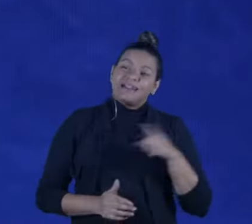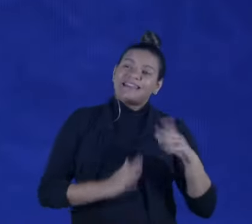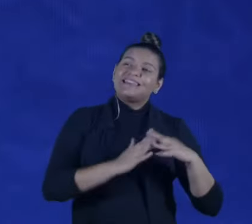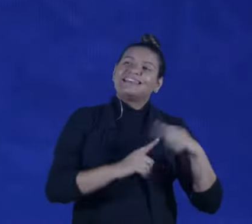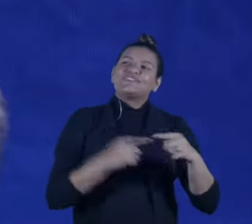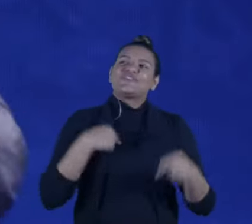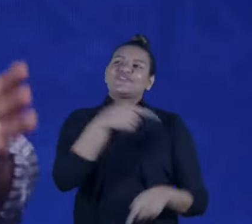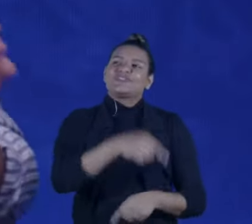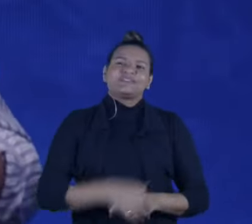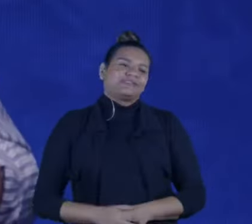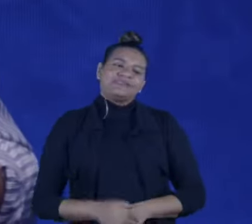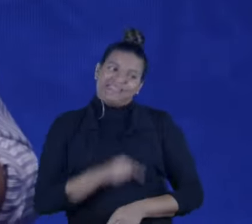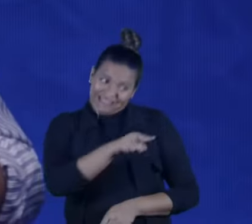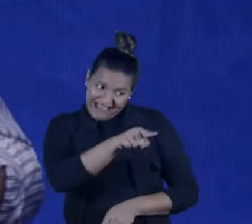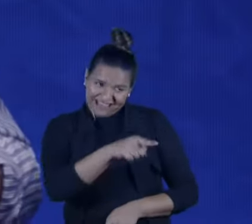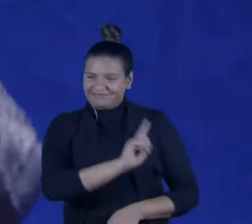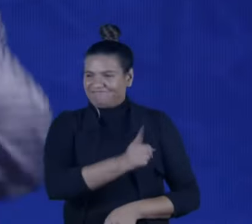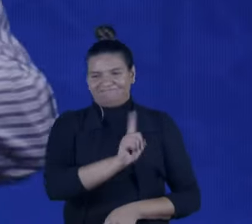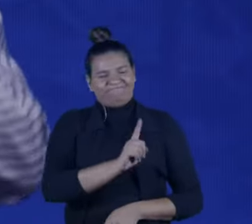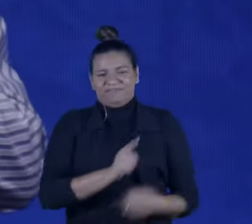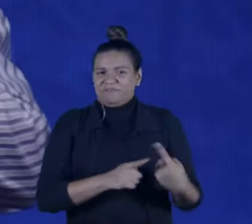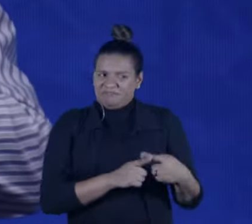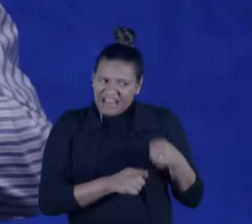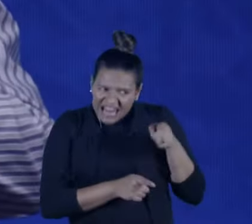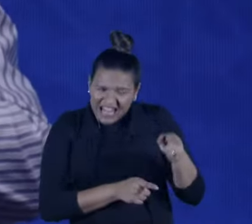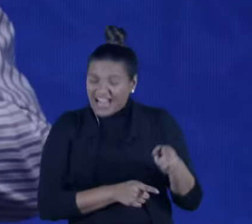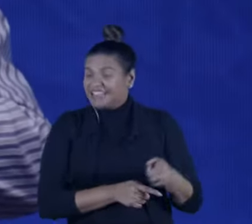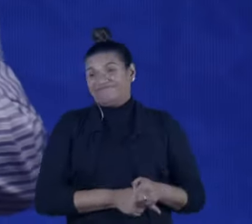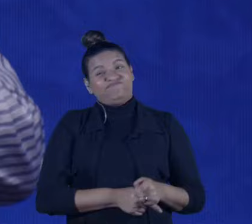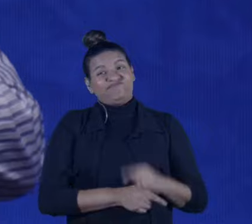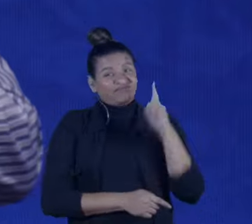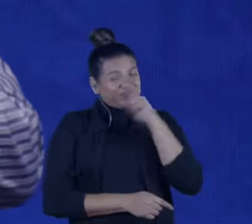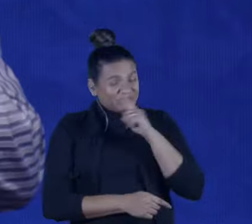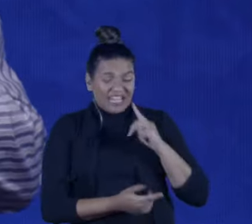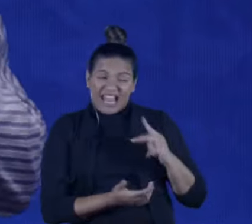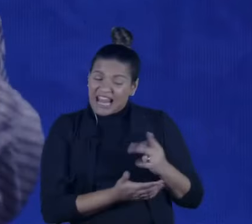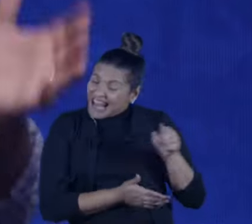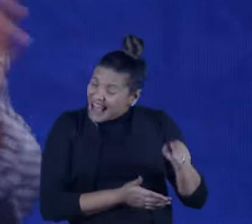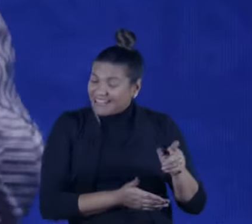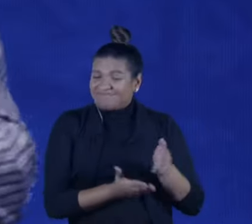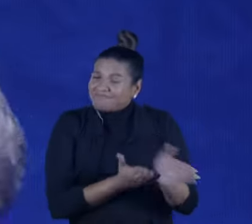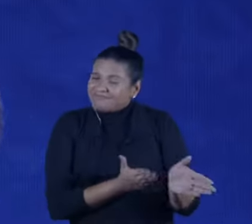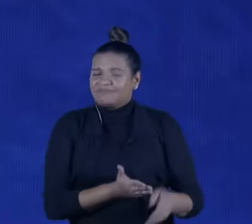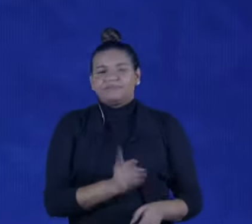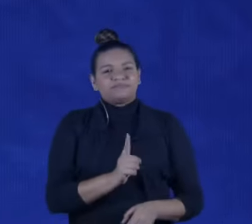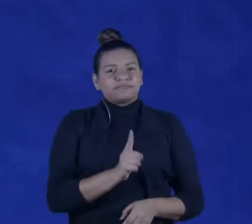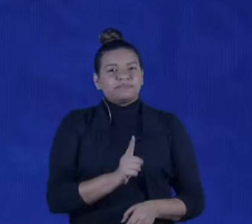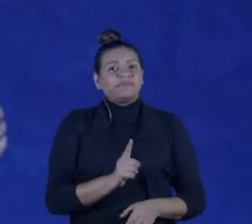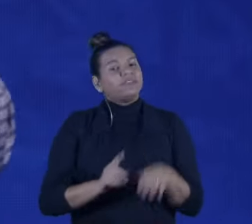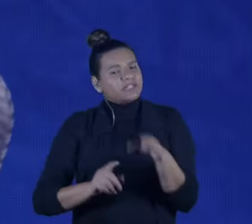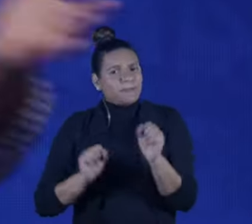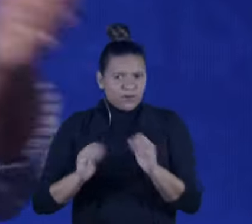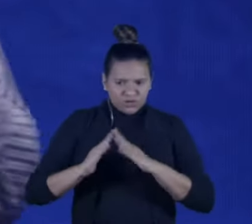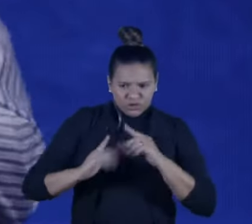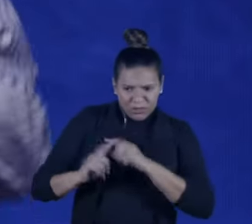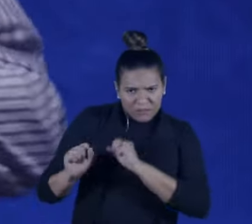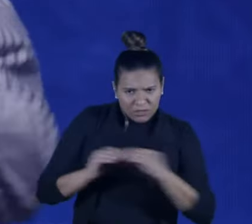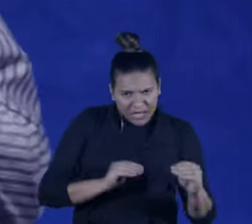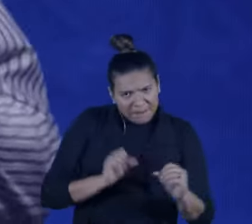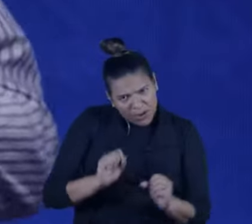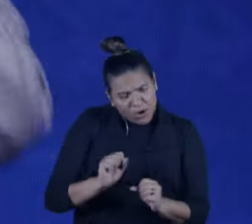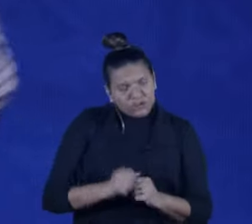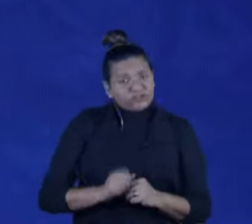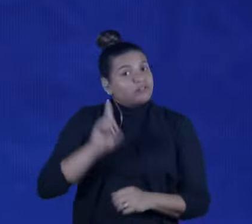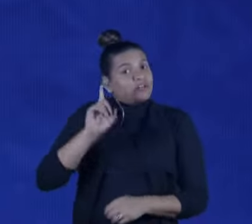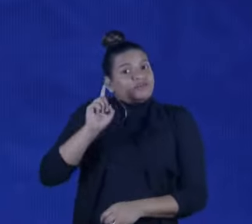Só vai se quiser mesmo. Mas vai ser com a minha admoestação. Então, pode mudar de igreja? Pode. Se Deus